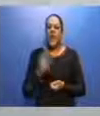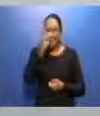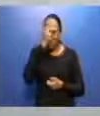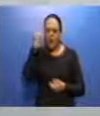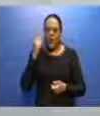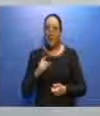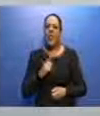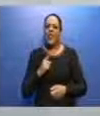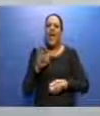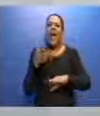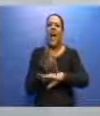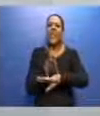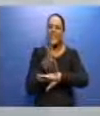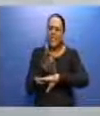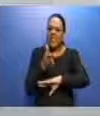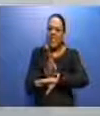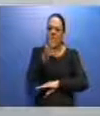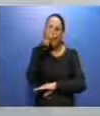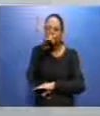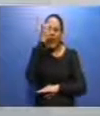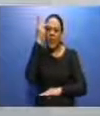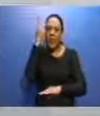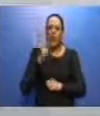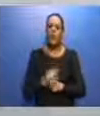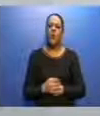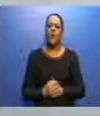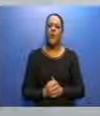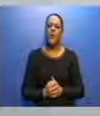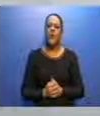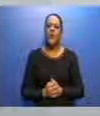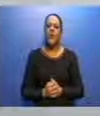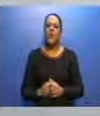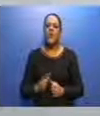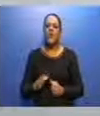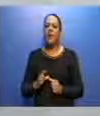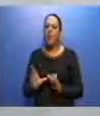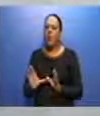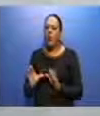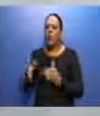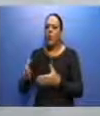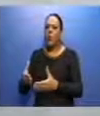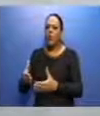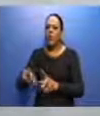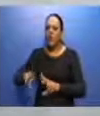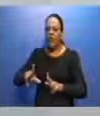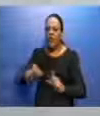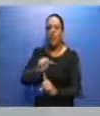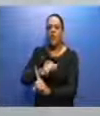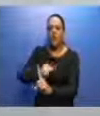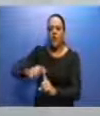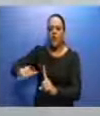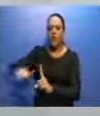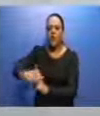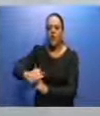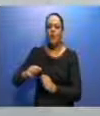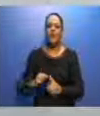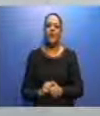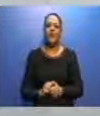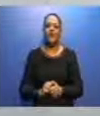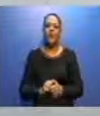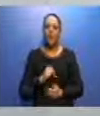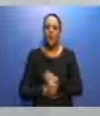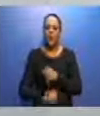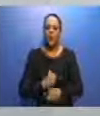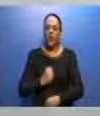energia elétrica começou a se tornar mais acessível a mais grupos sociais e em 1905 nós